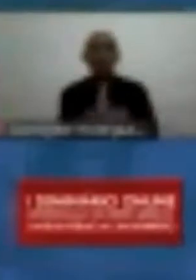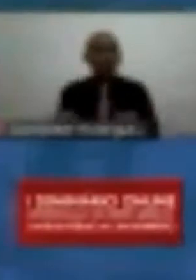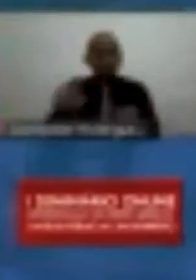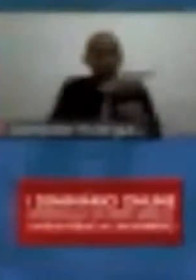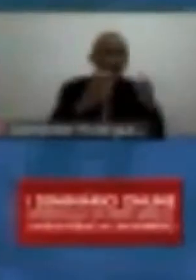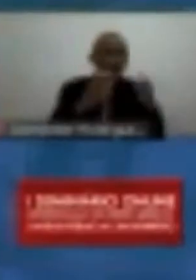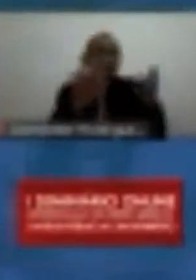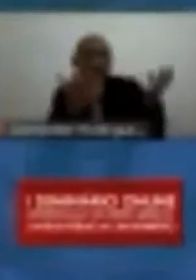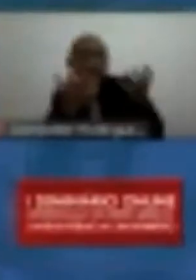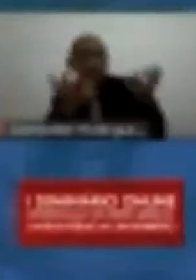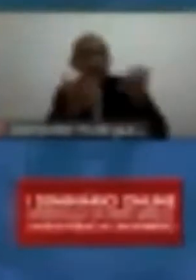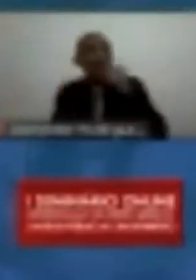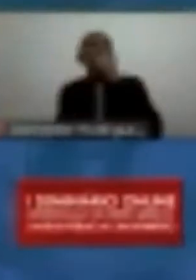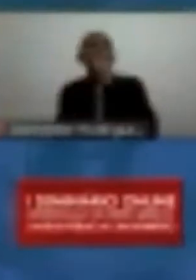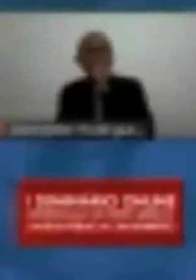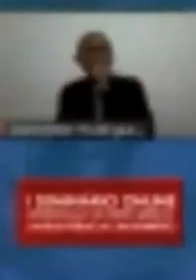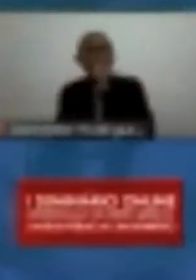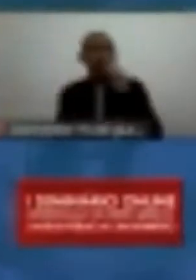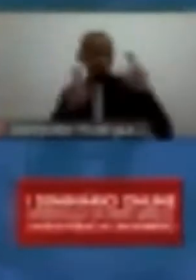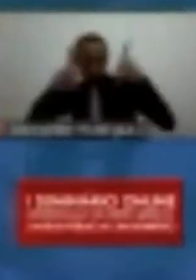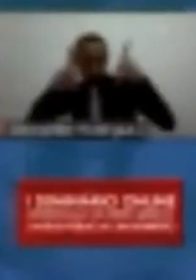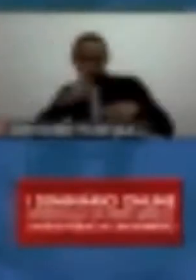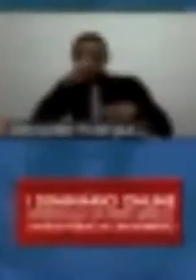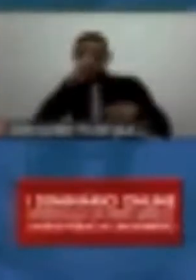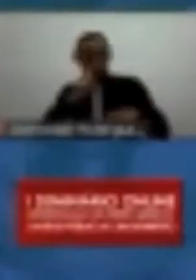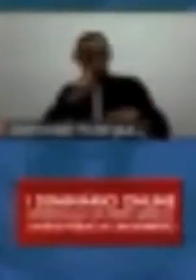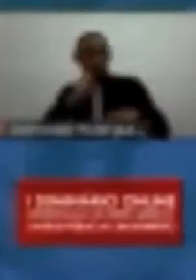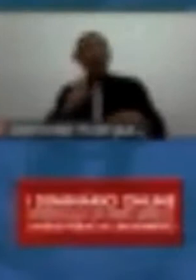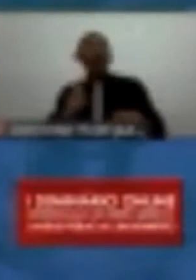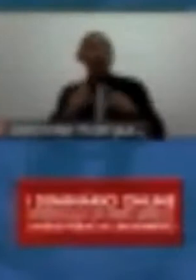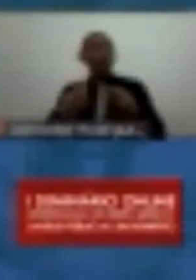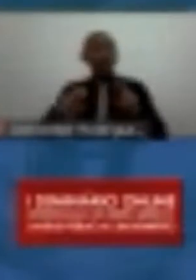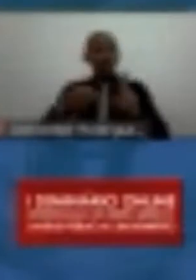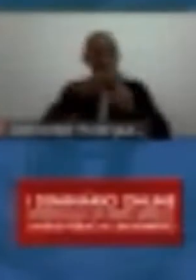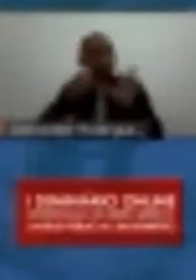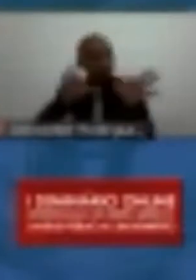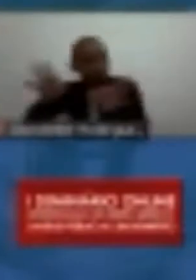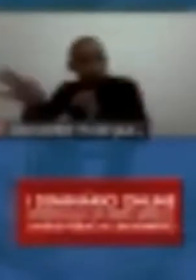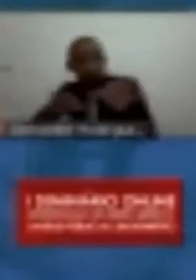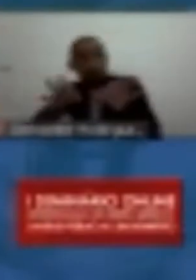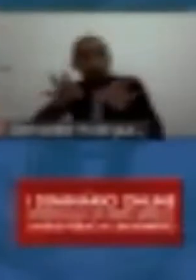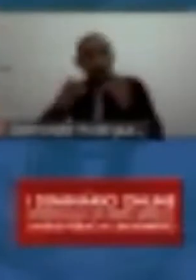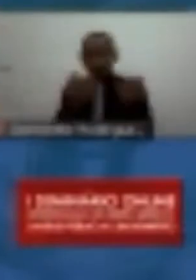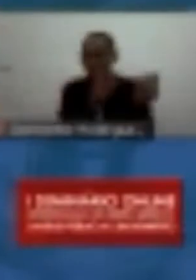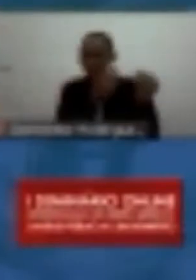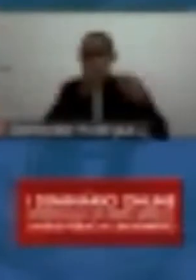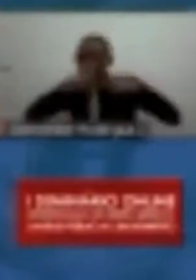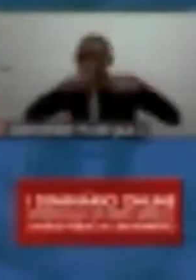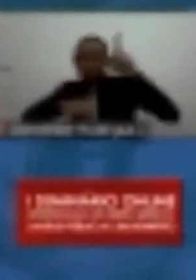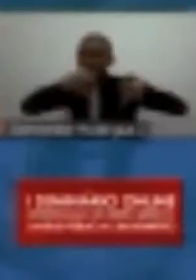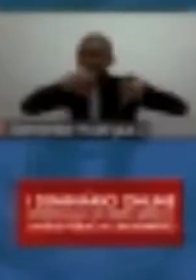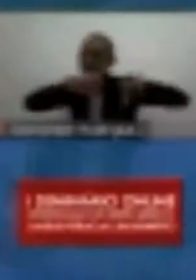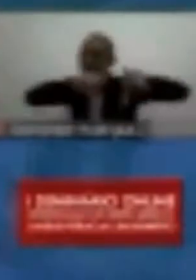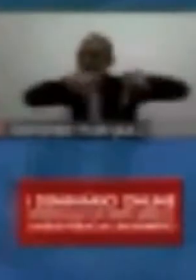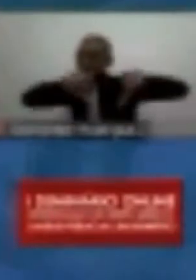interesse em implementar na gestão pública, em hospitais públicos, nós podemos dizer que já há muito material publicado